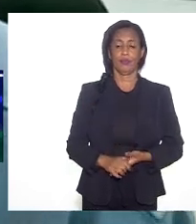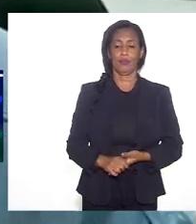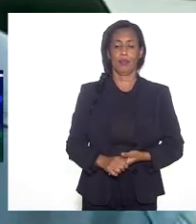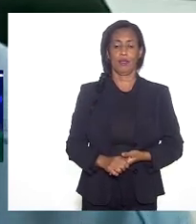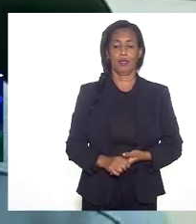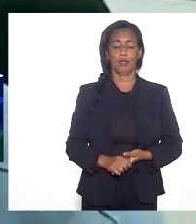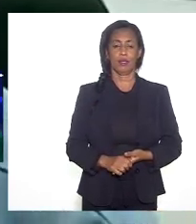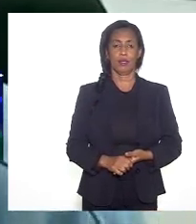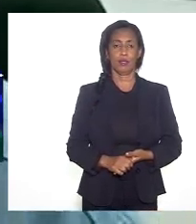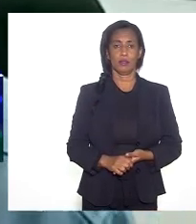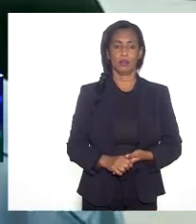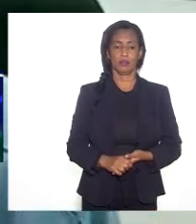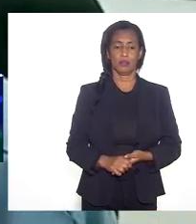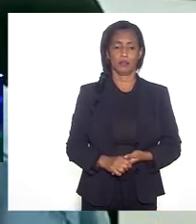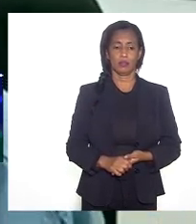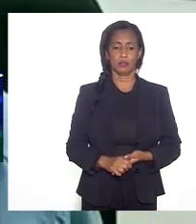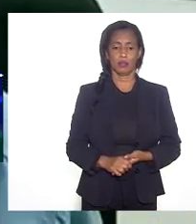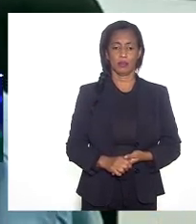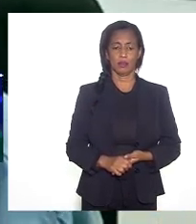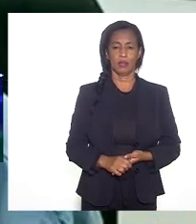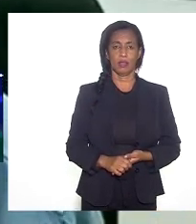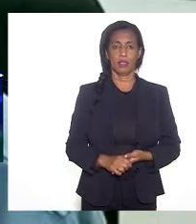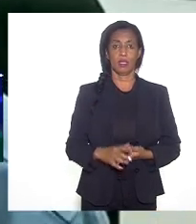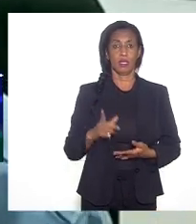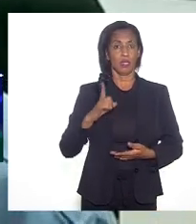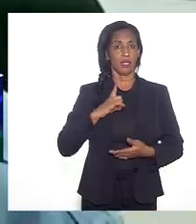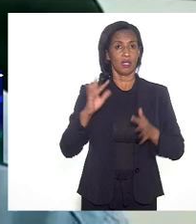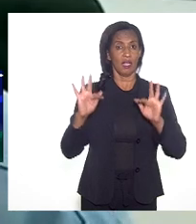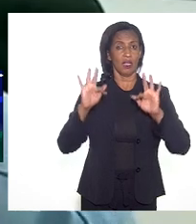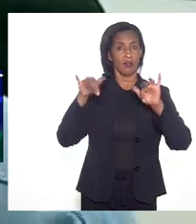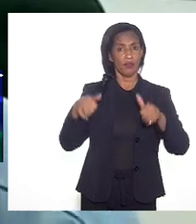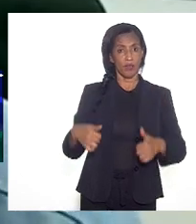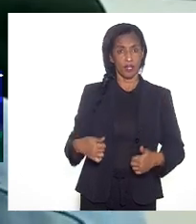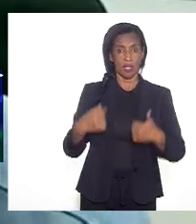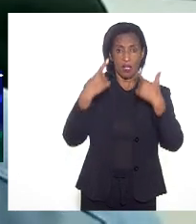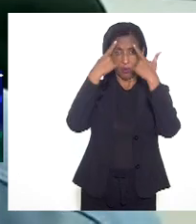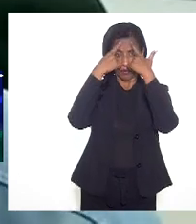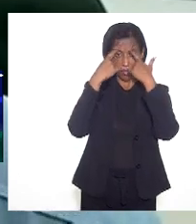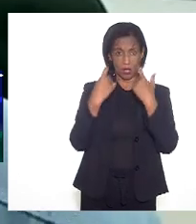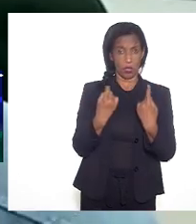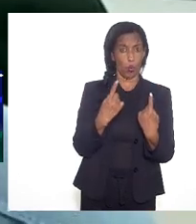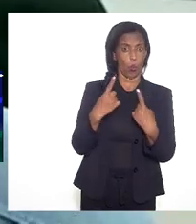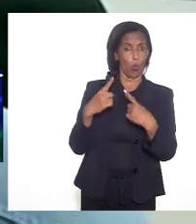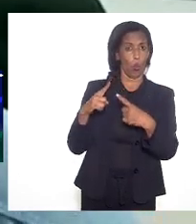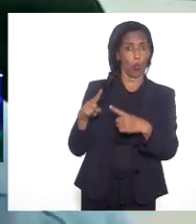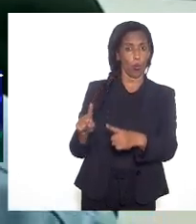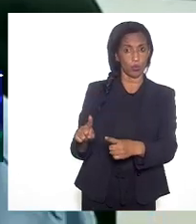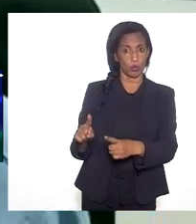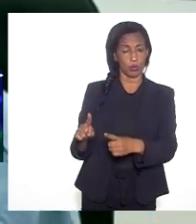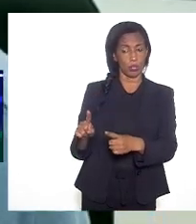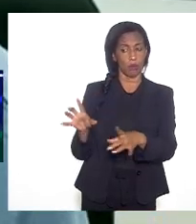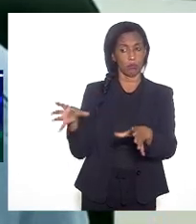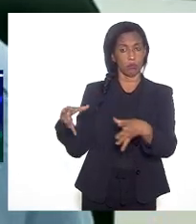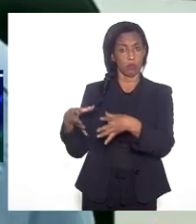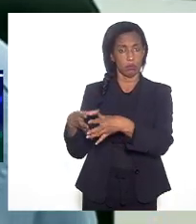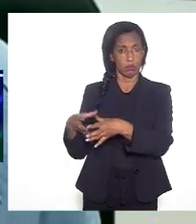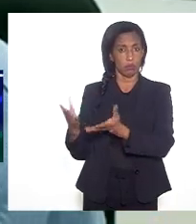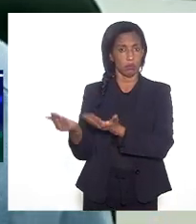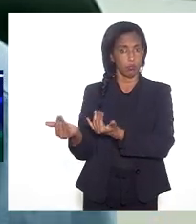que tenha fim a violência contra a juventude negra, que se insere